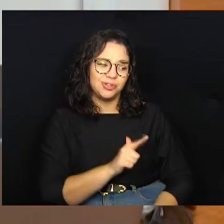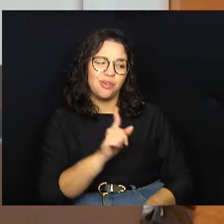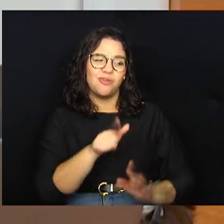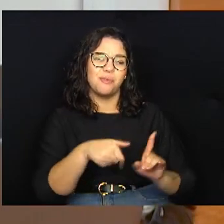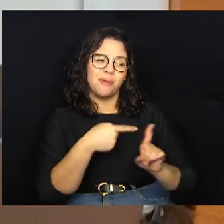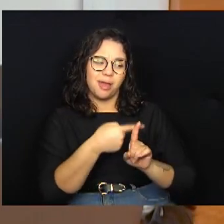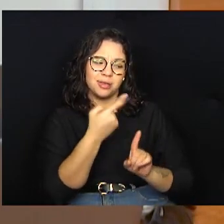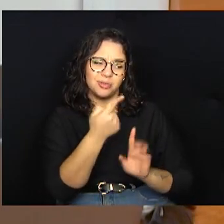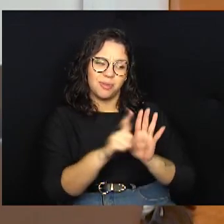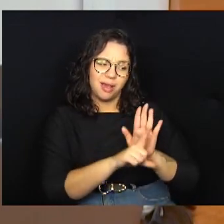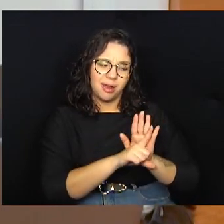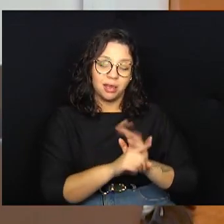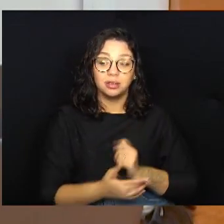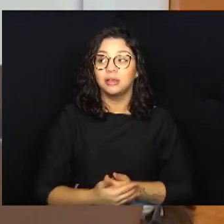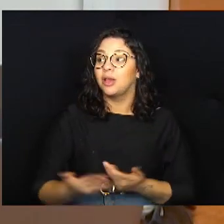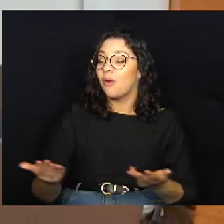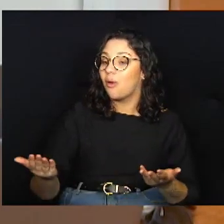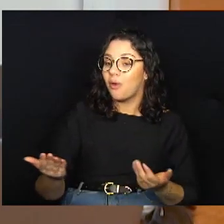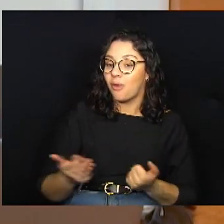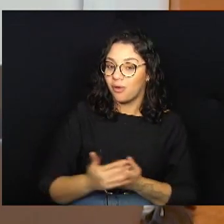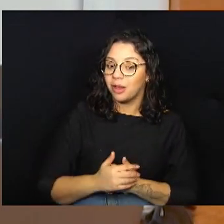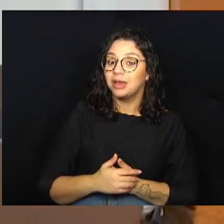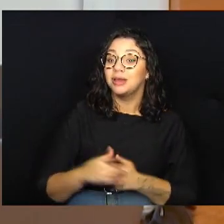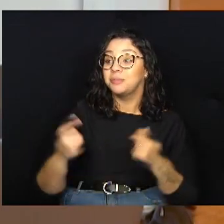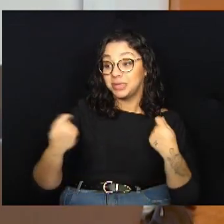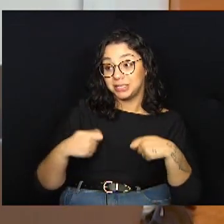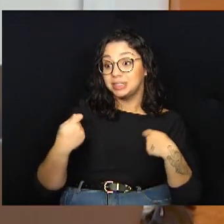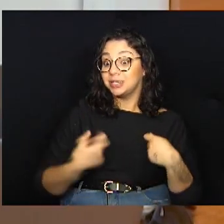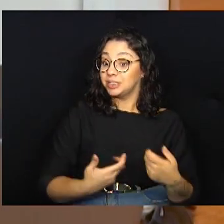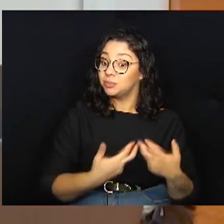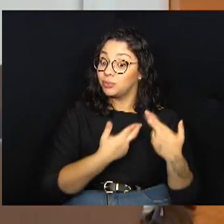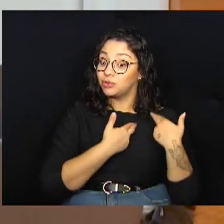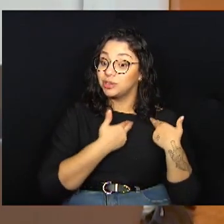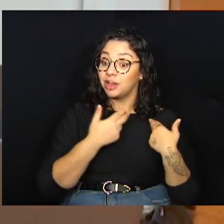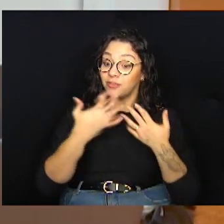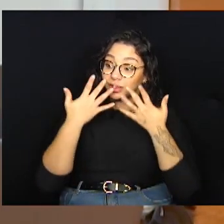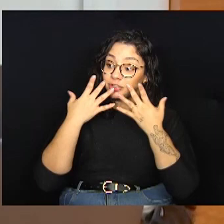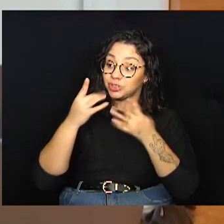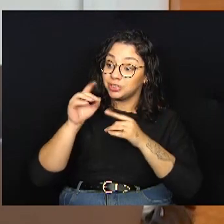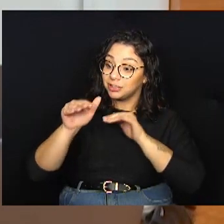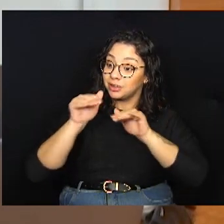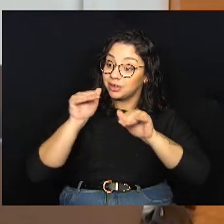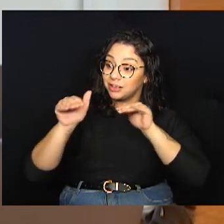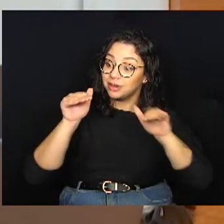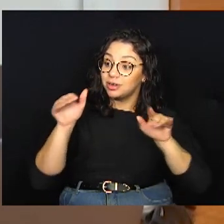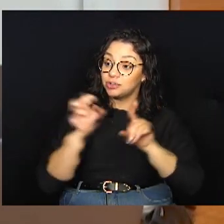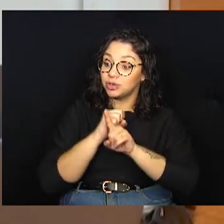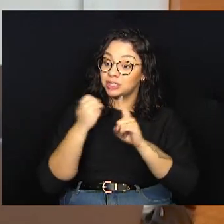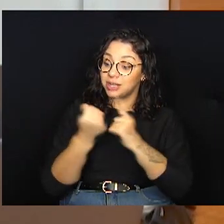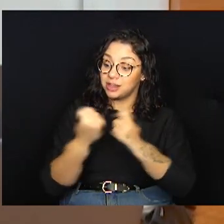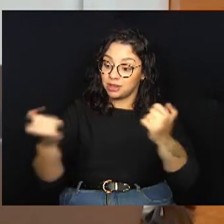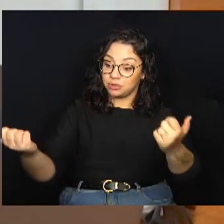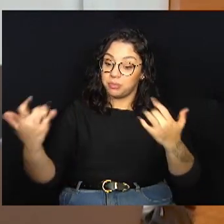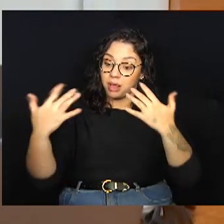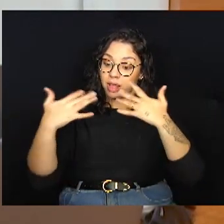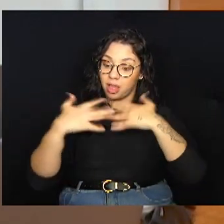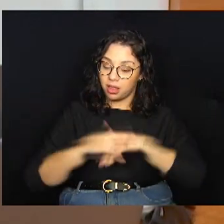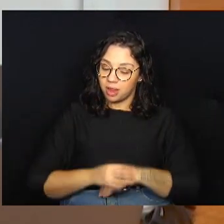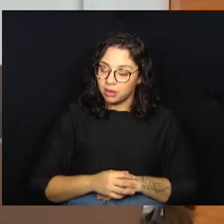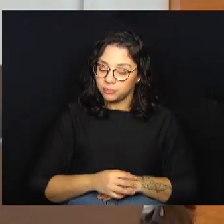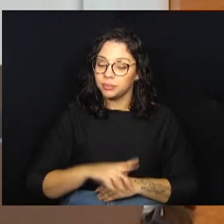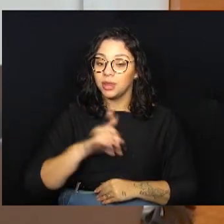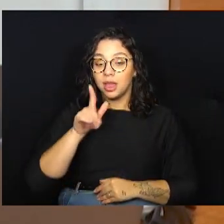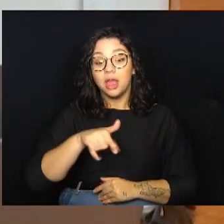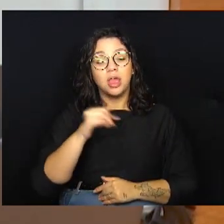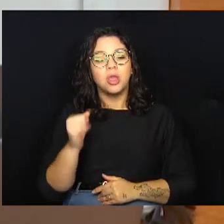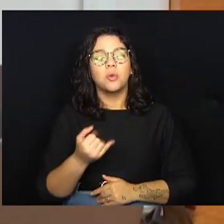né? Eu falo: olha, a gente tem que ter a responsabilidade de chamar a atenção da sociedade e atrair tanta gente. Então é uma oportunidade